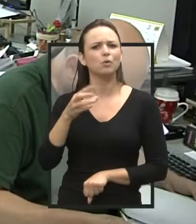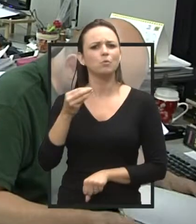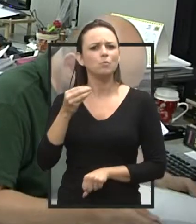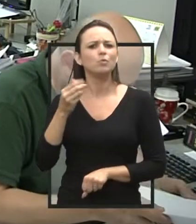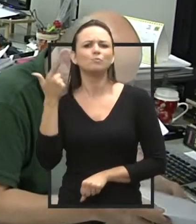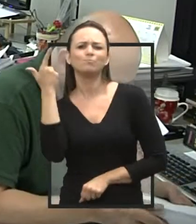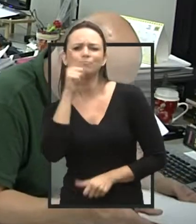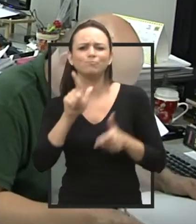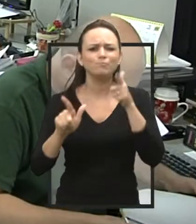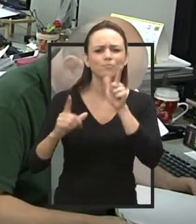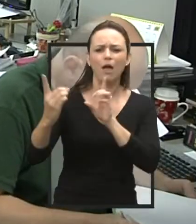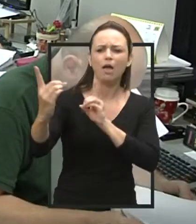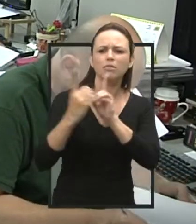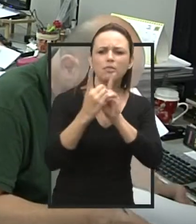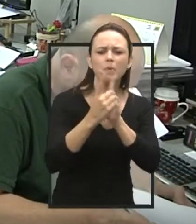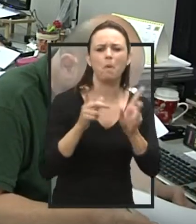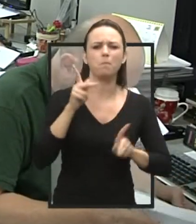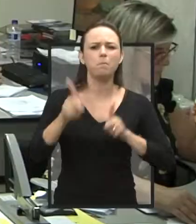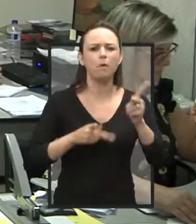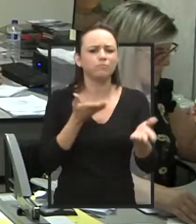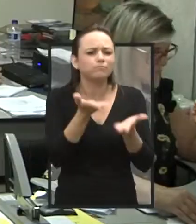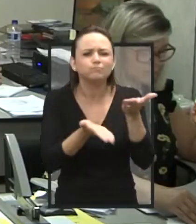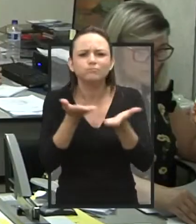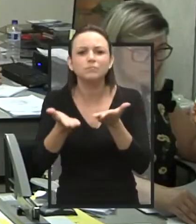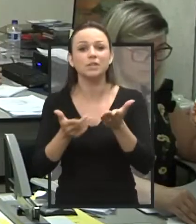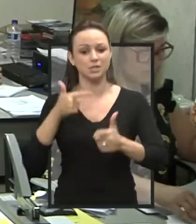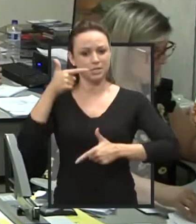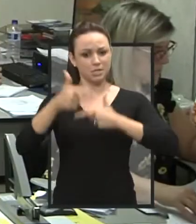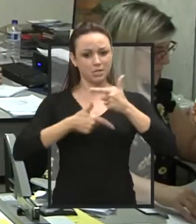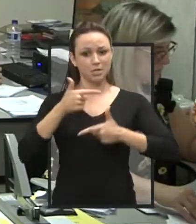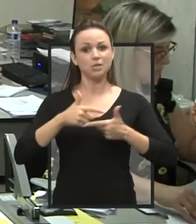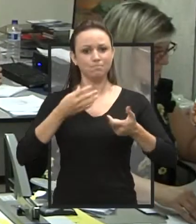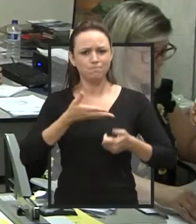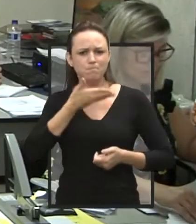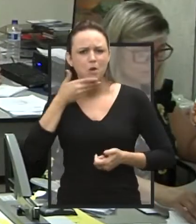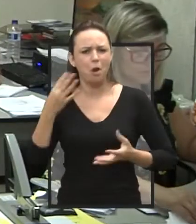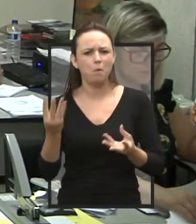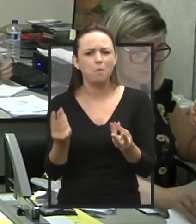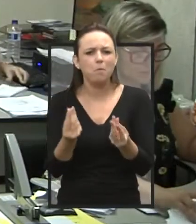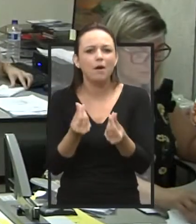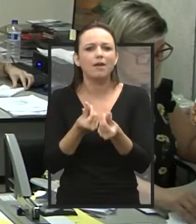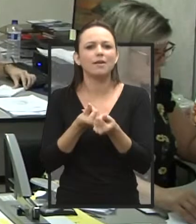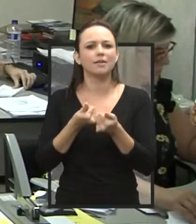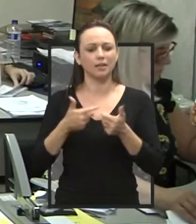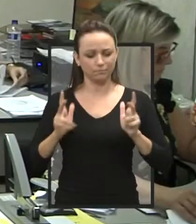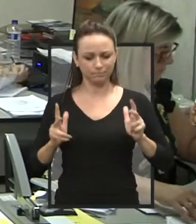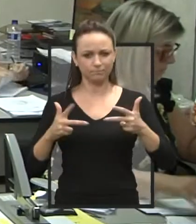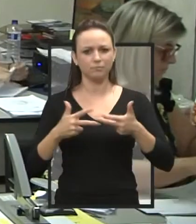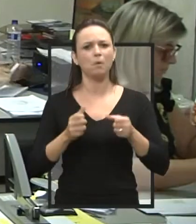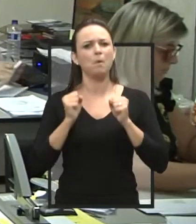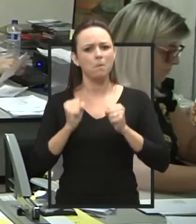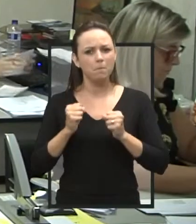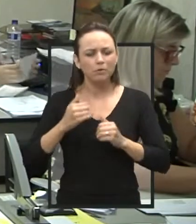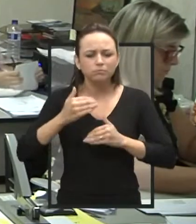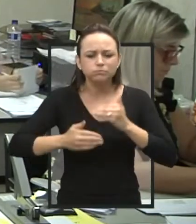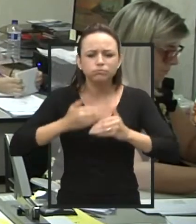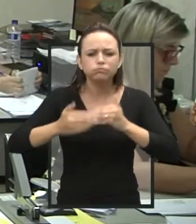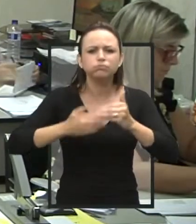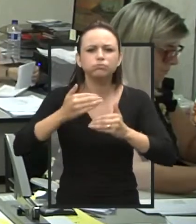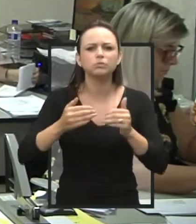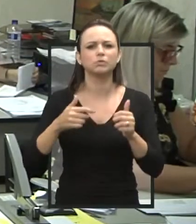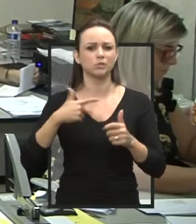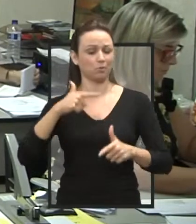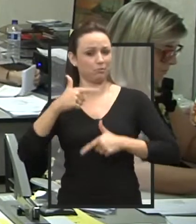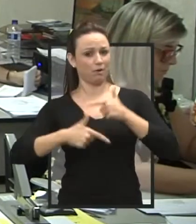de atendimento à população inestimável e um serviço de maior qualidade para que a Câmara Municipal possa continuar caminhando com